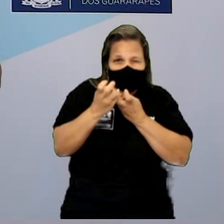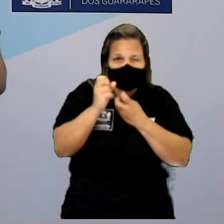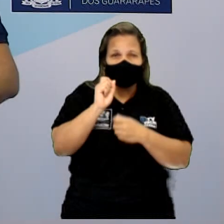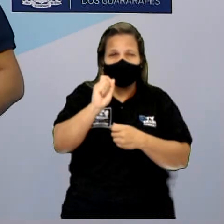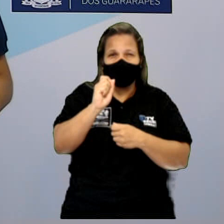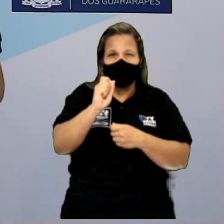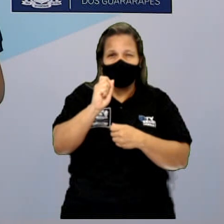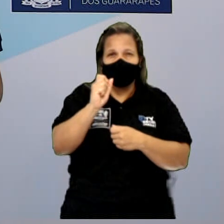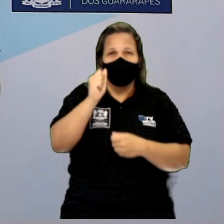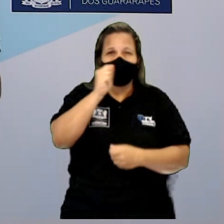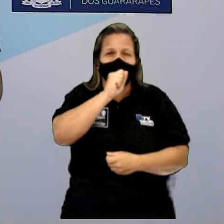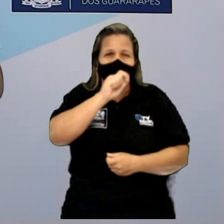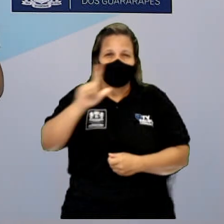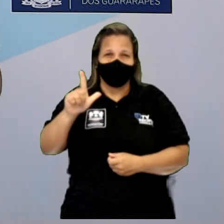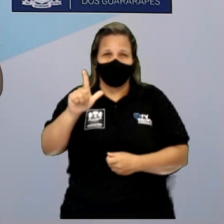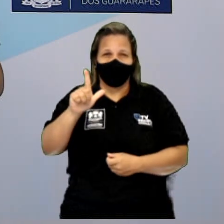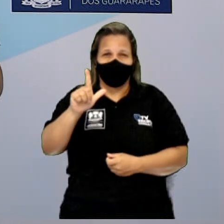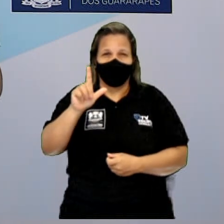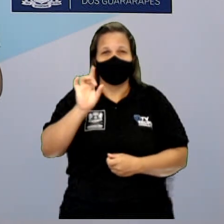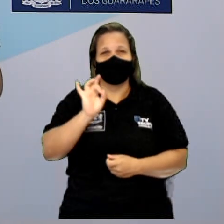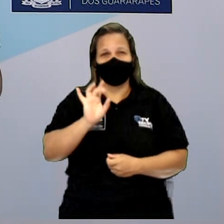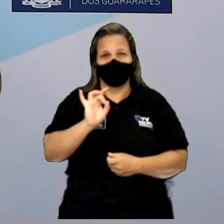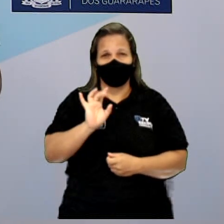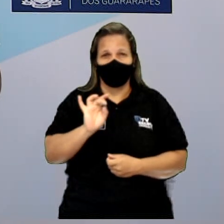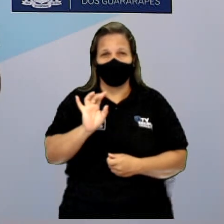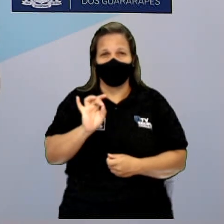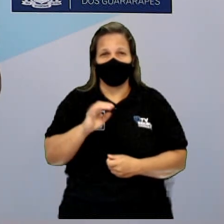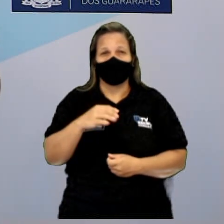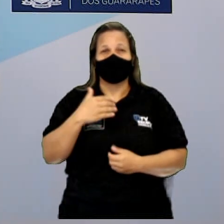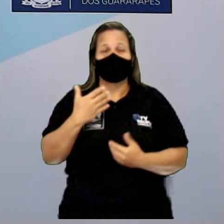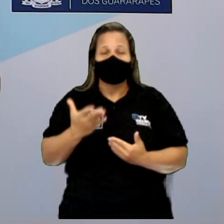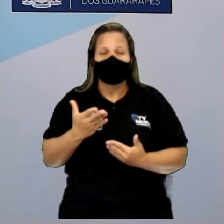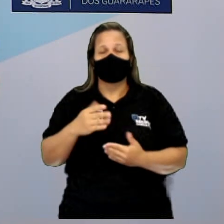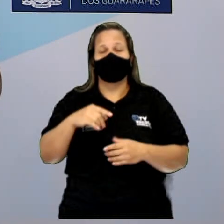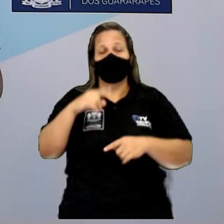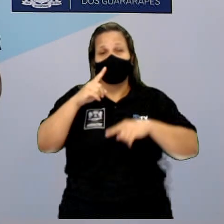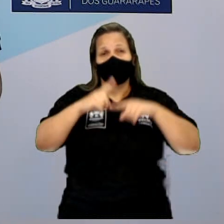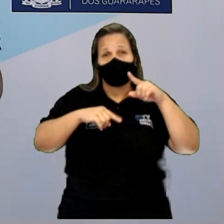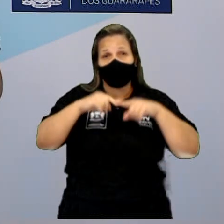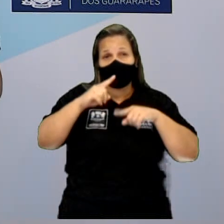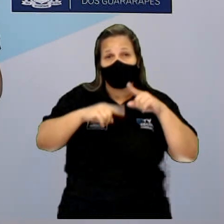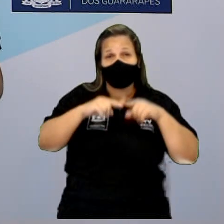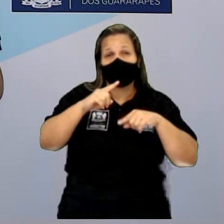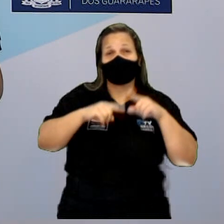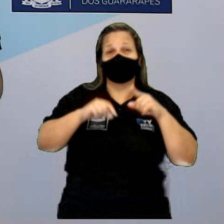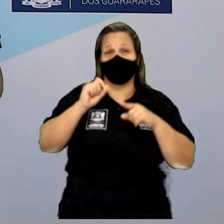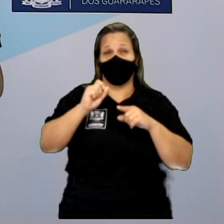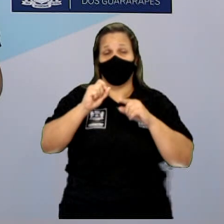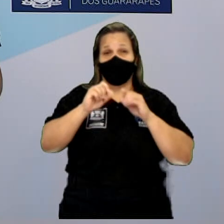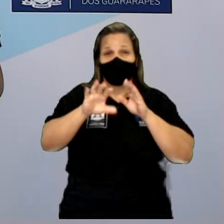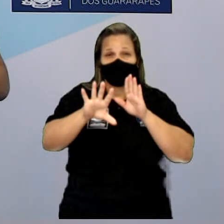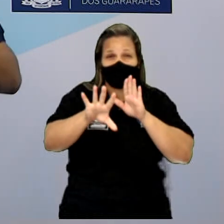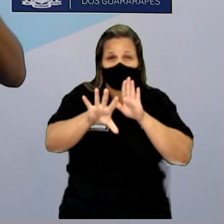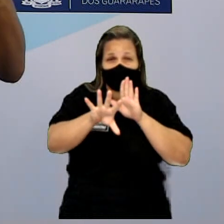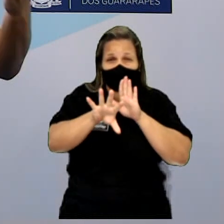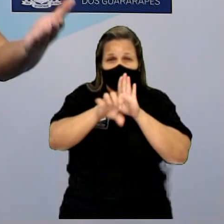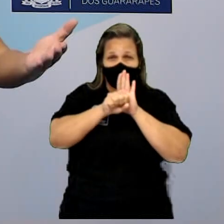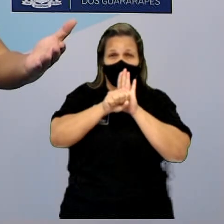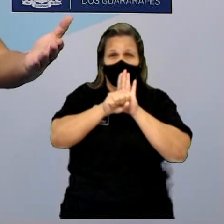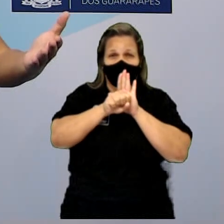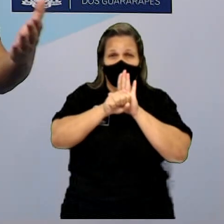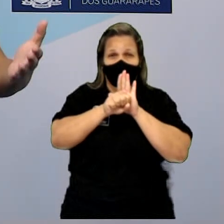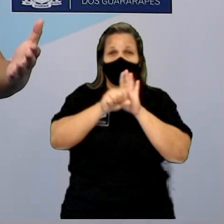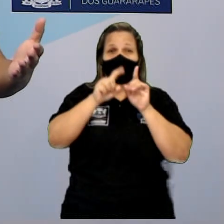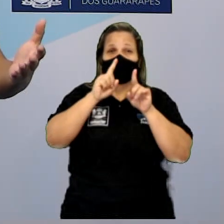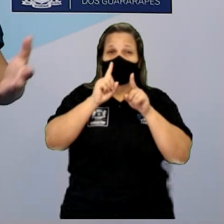caminho dela entre o objeto que vai emitir, que é o objeto luminoso, e aquele